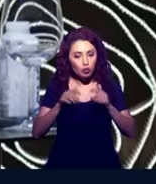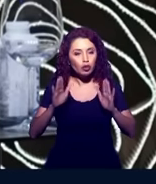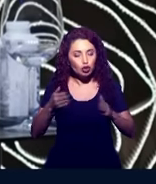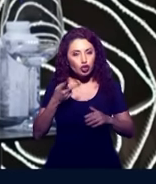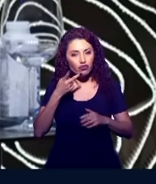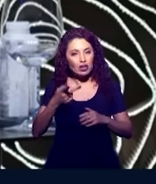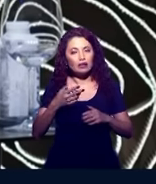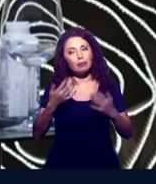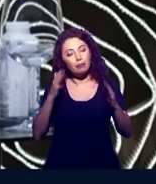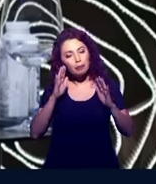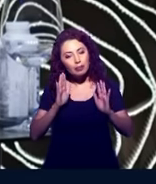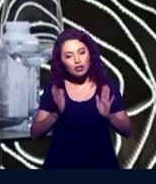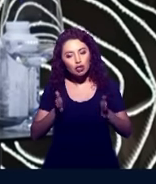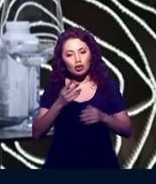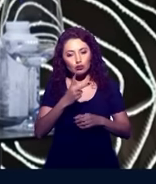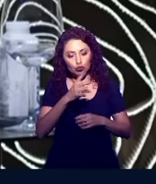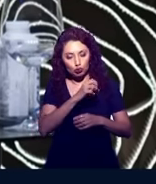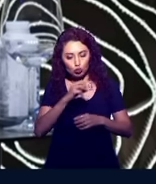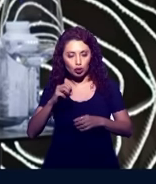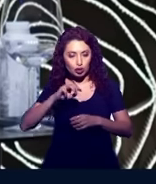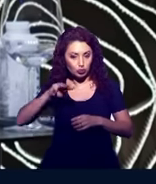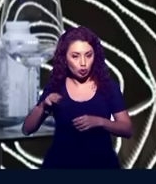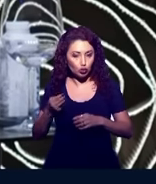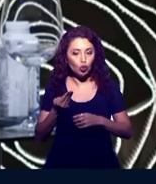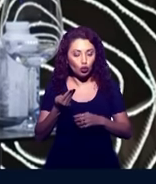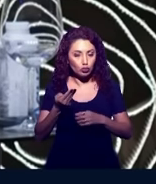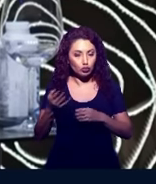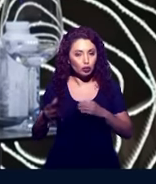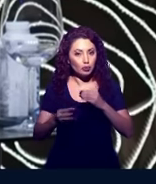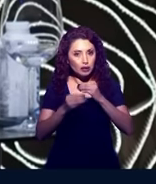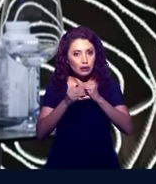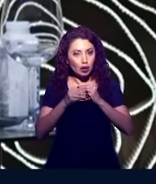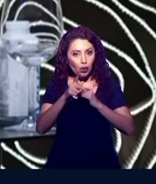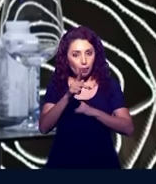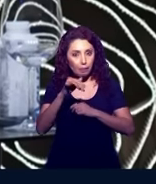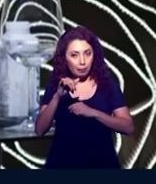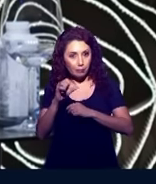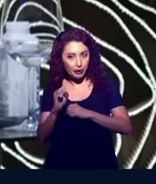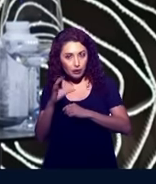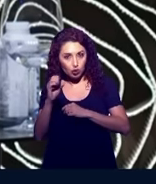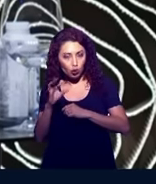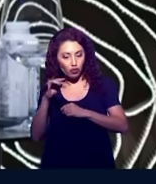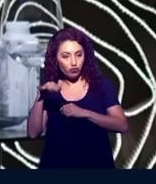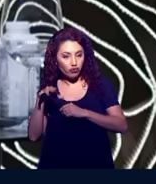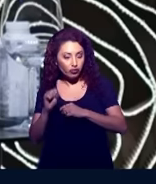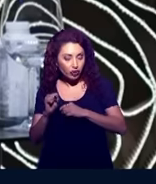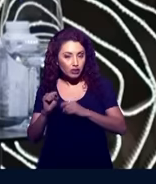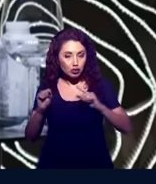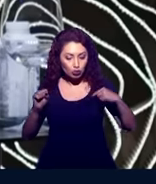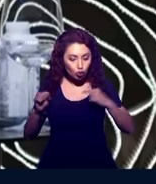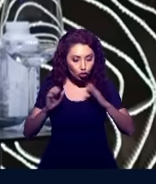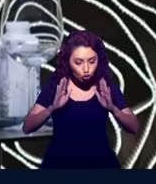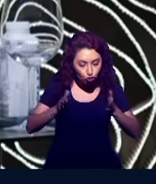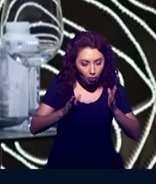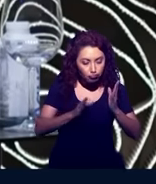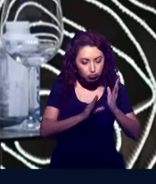200 bilhões de compensação de piscofins esse ano nós já identificamos 62